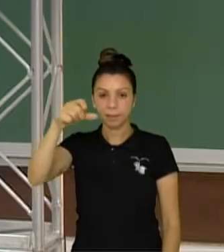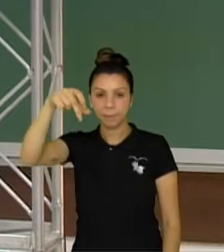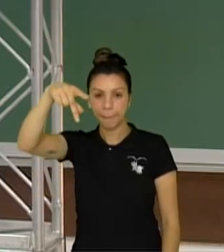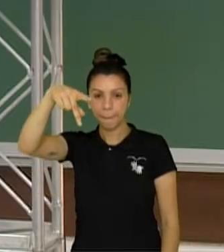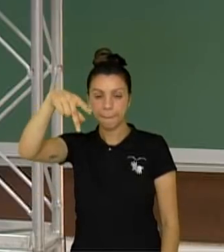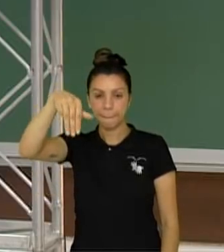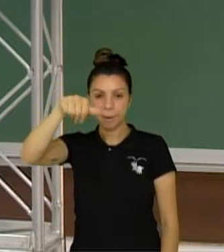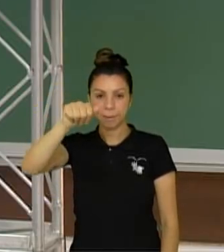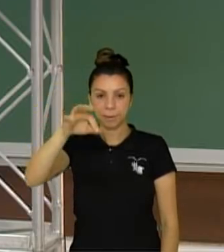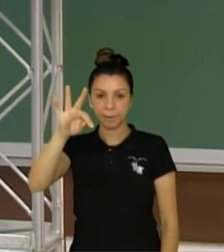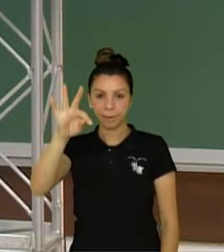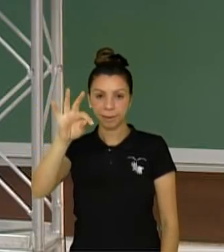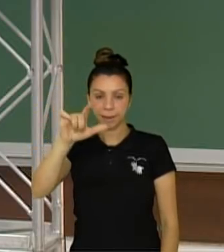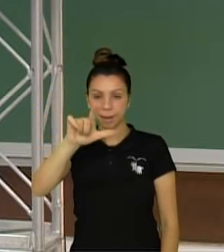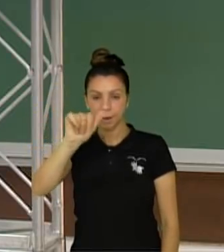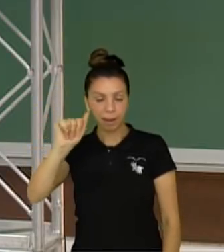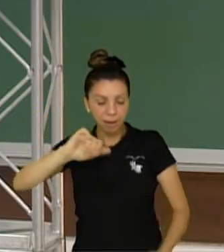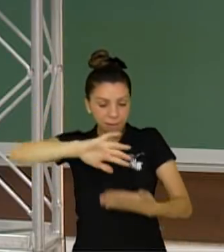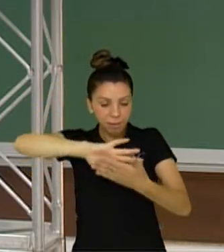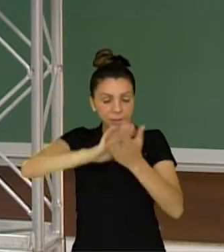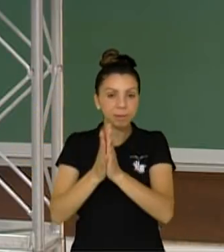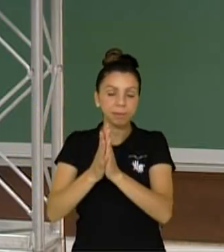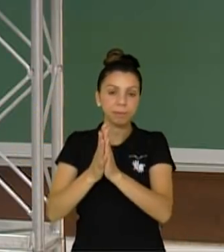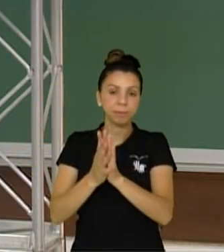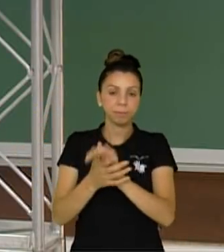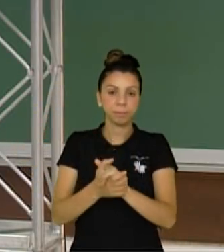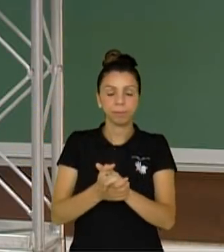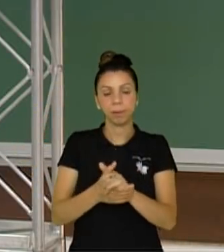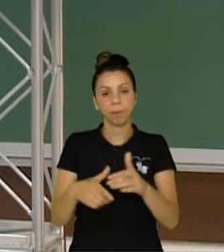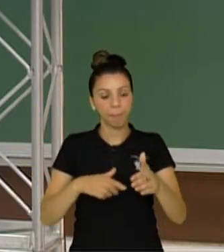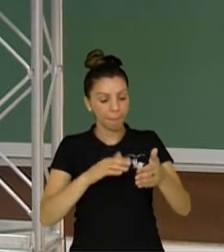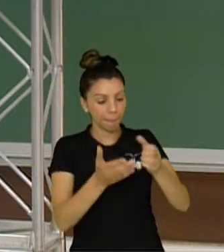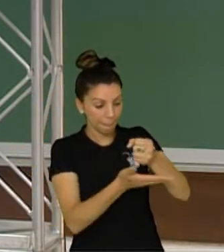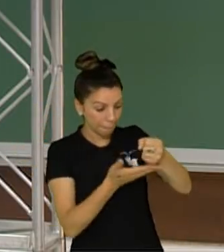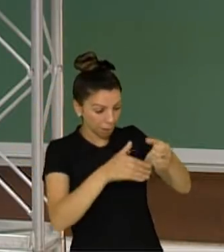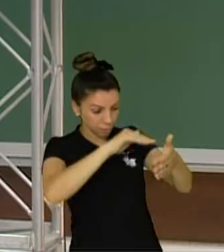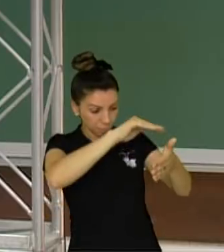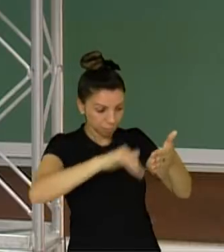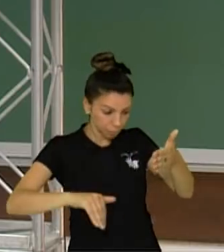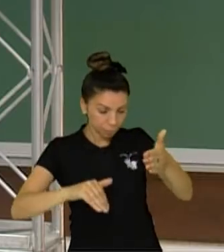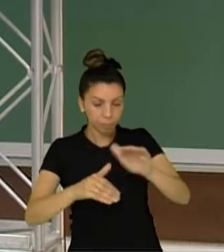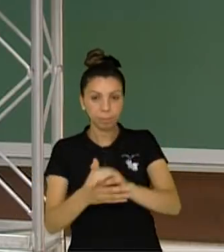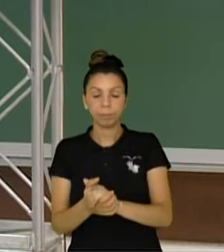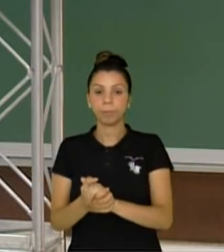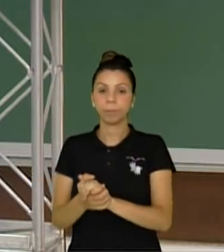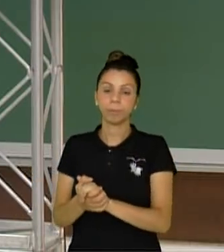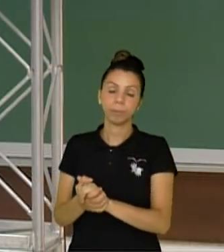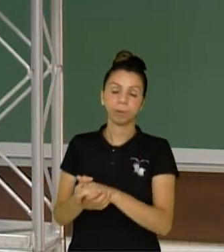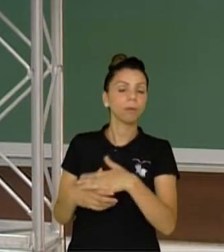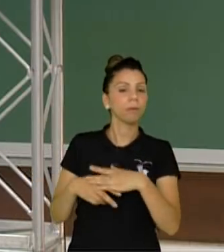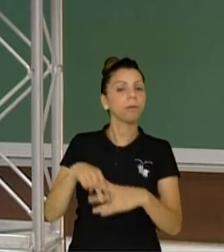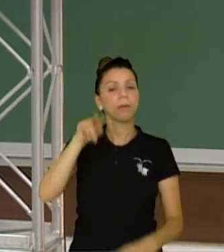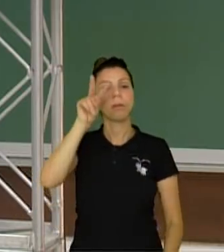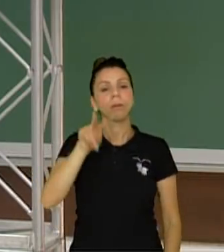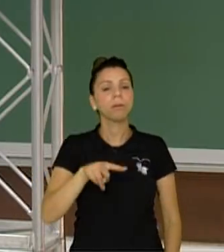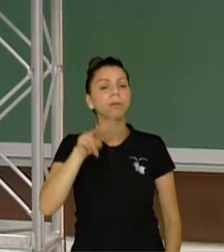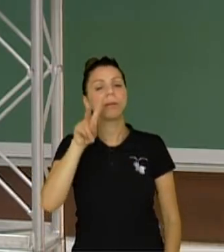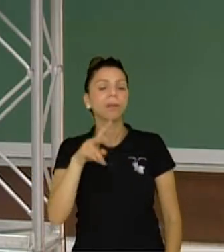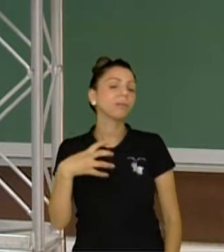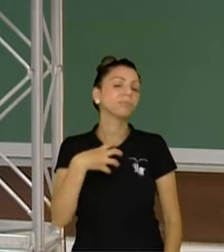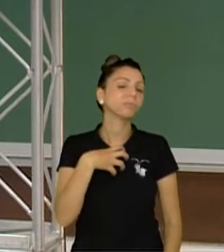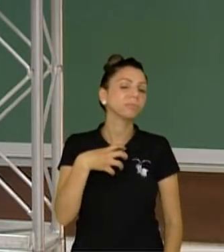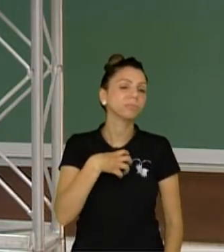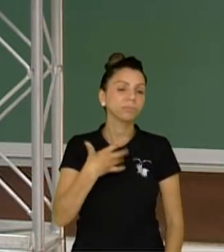quê? Desconstruir, né? Tirar uma base. E podemos ler essa notícia da seguinte